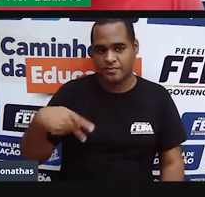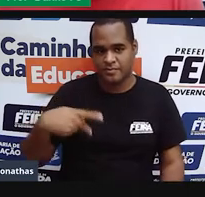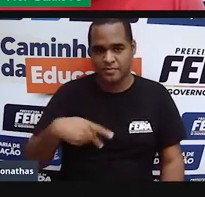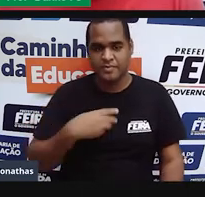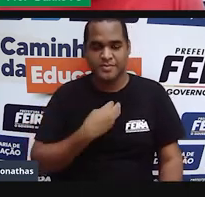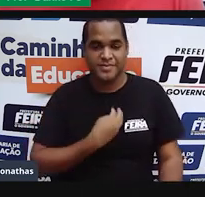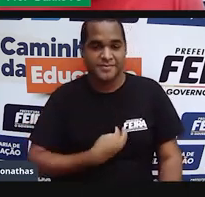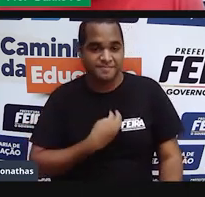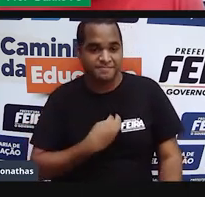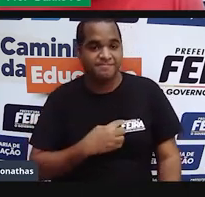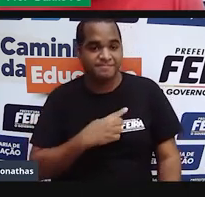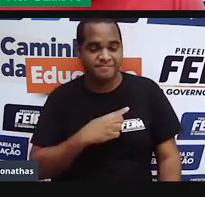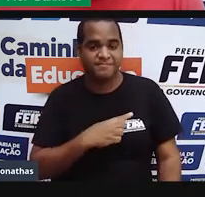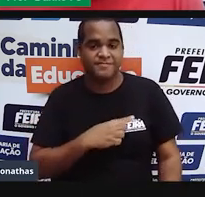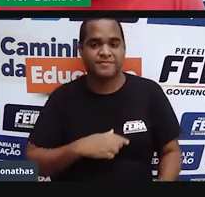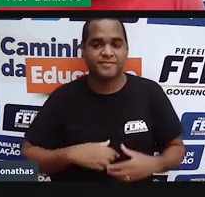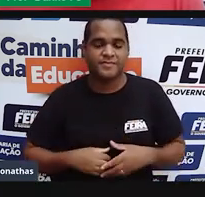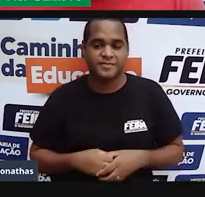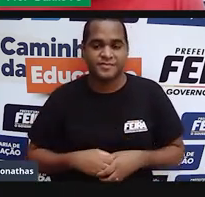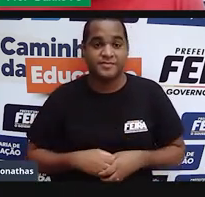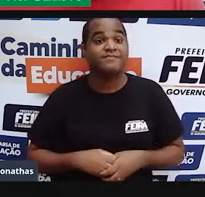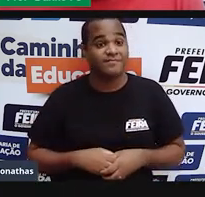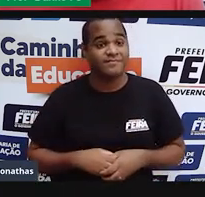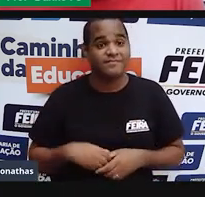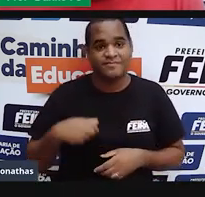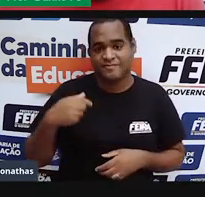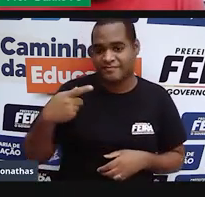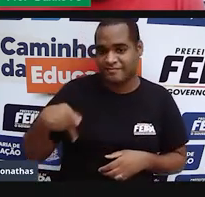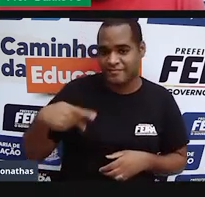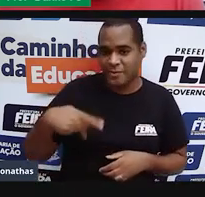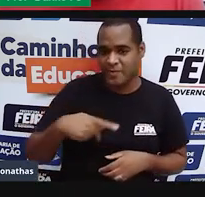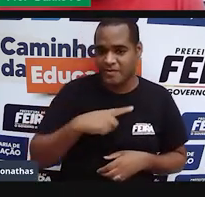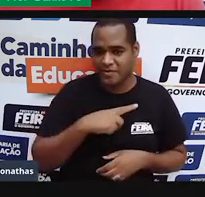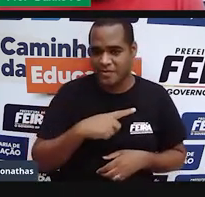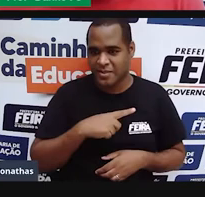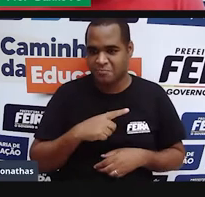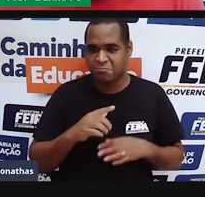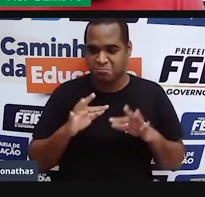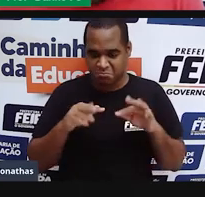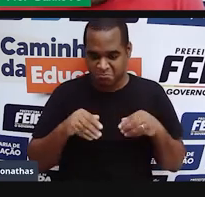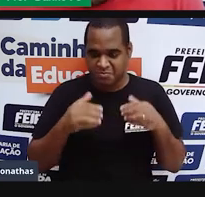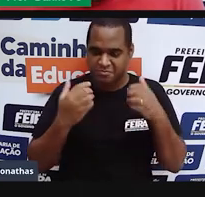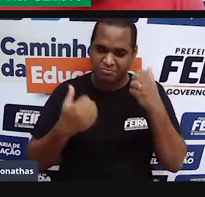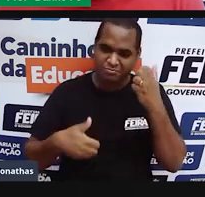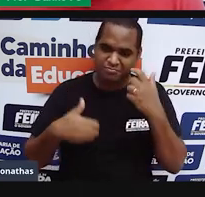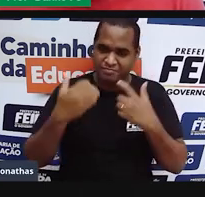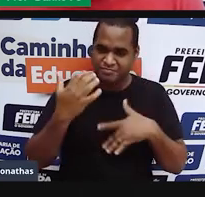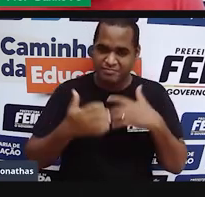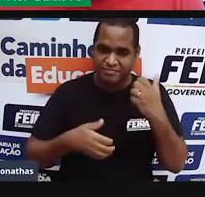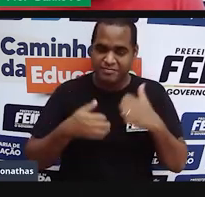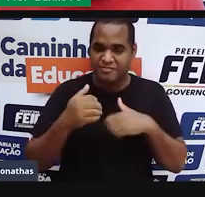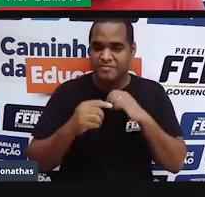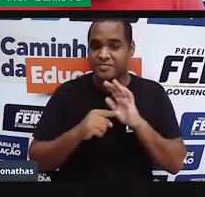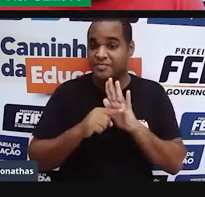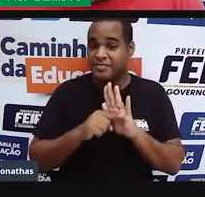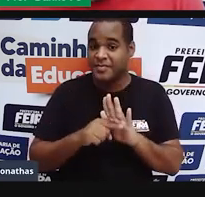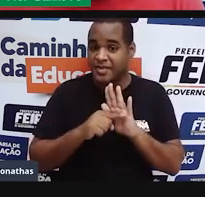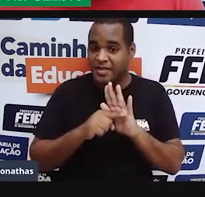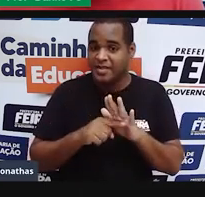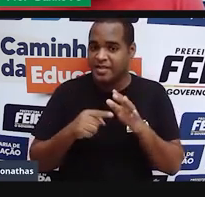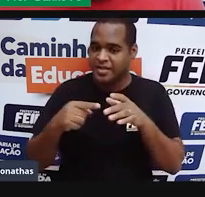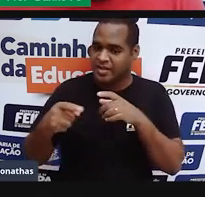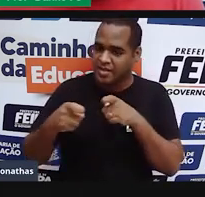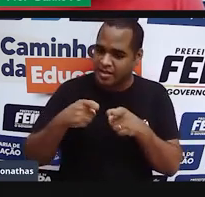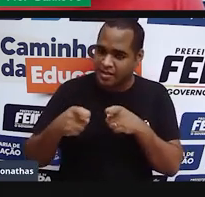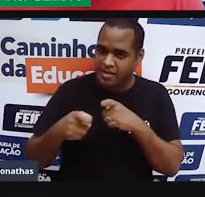Paraguai. Então, os paraguaios, por motivos que até o final da aula eu vou explicar, eles chamam essa guerra de Guerra